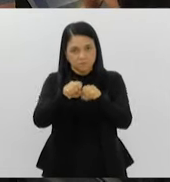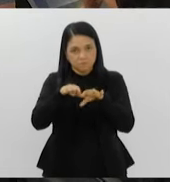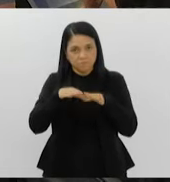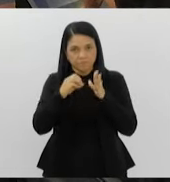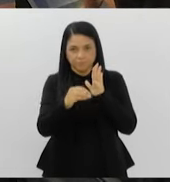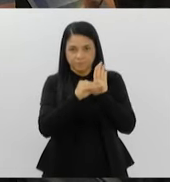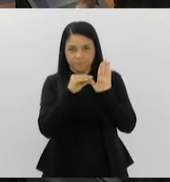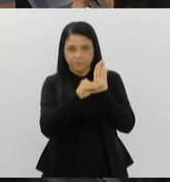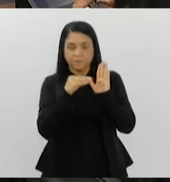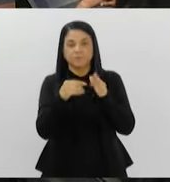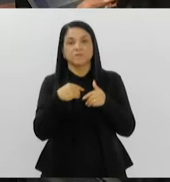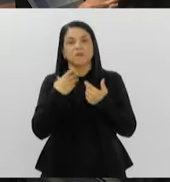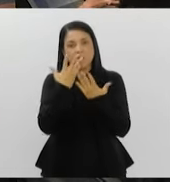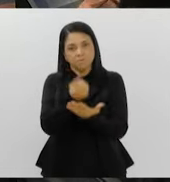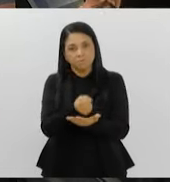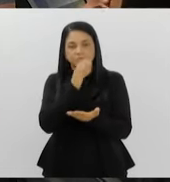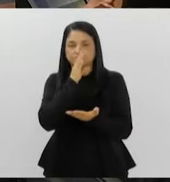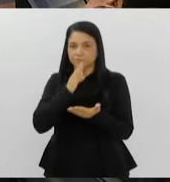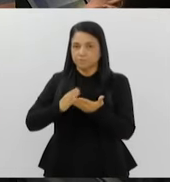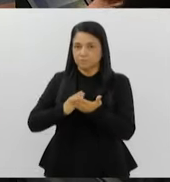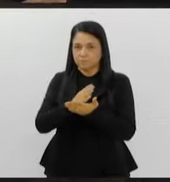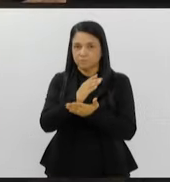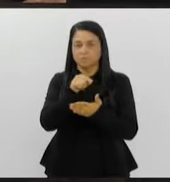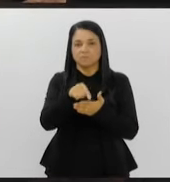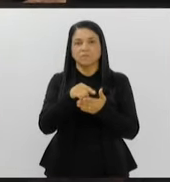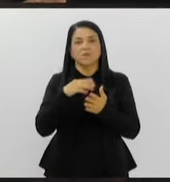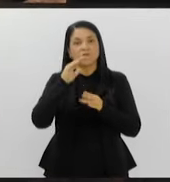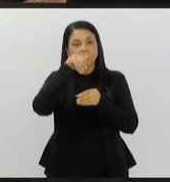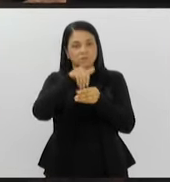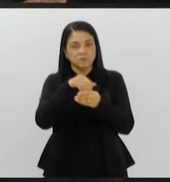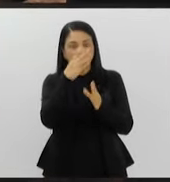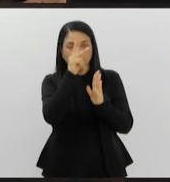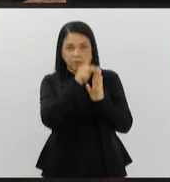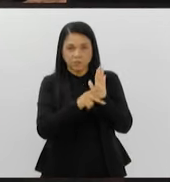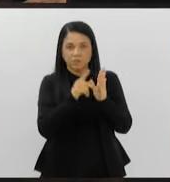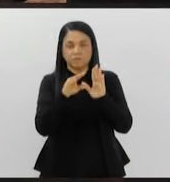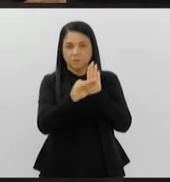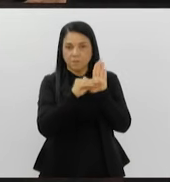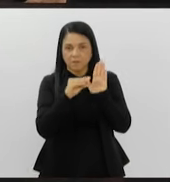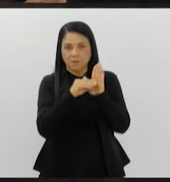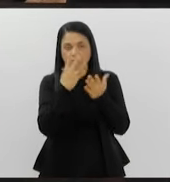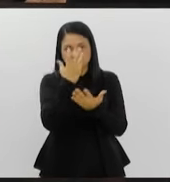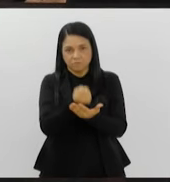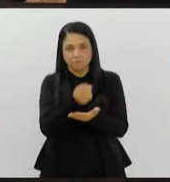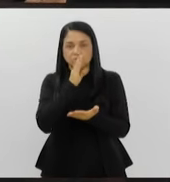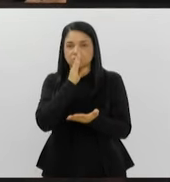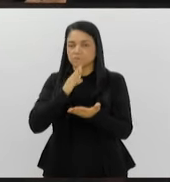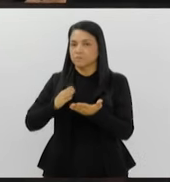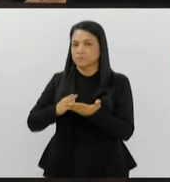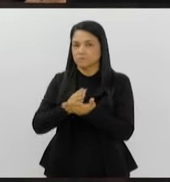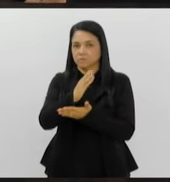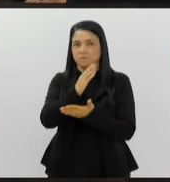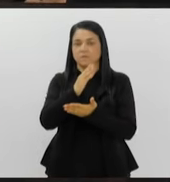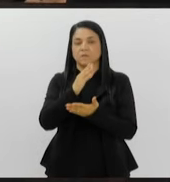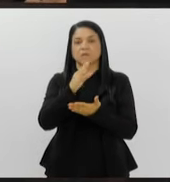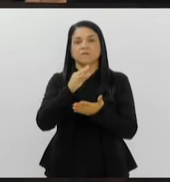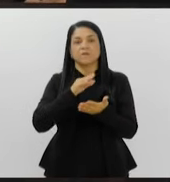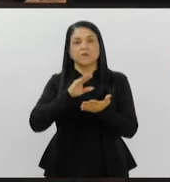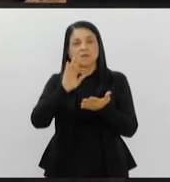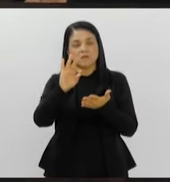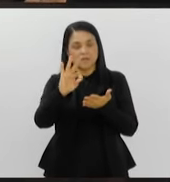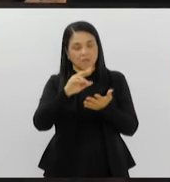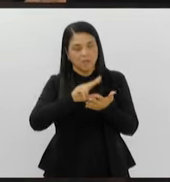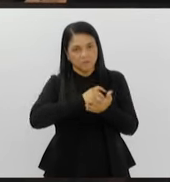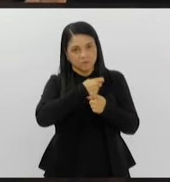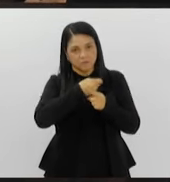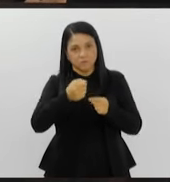aprovam, permaneçam como estão. Aprovado. Em votação, o projeto assim emendado. Senhores que aprovam, permaneçam como estão. Aprovado. Vai a redação do